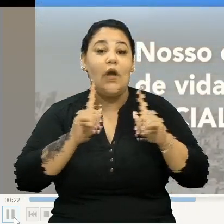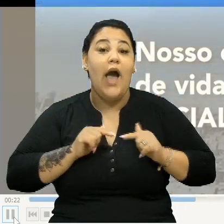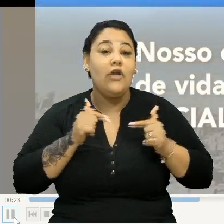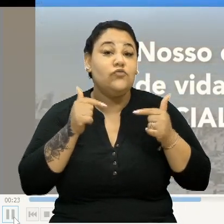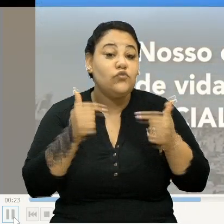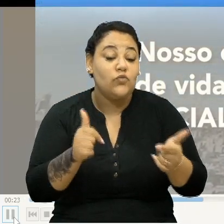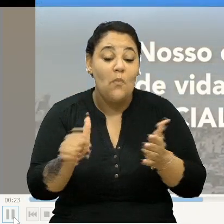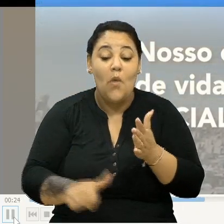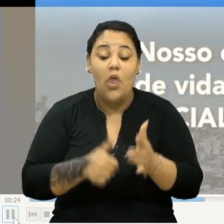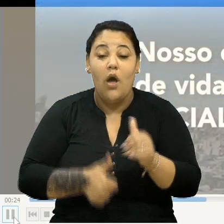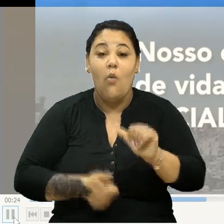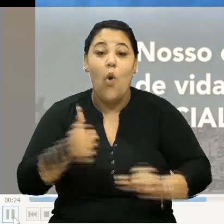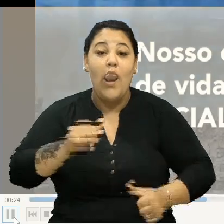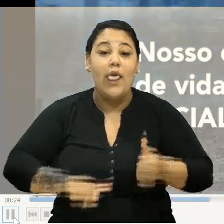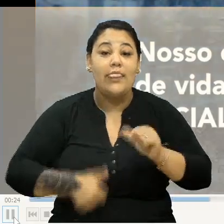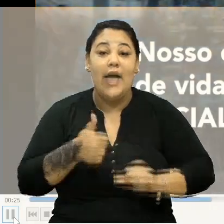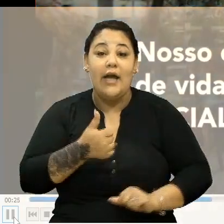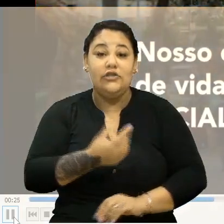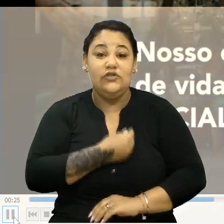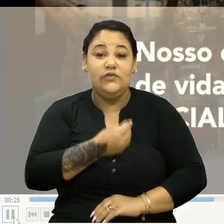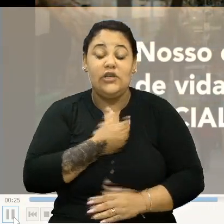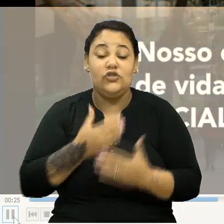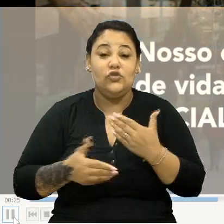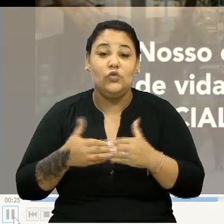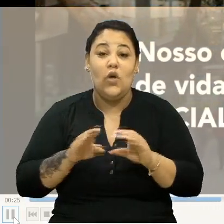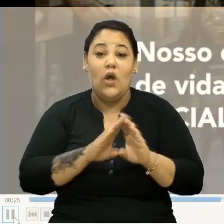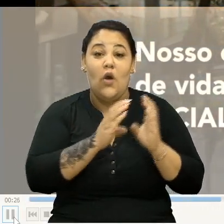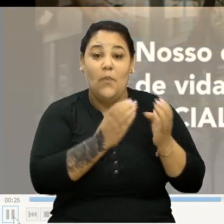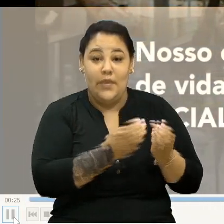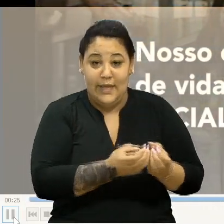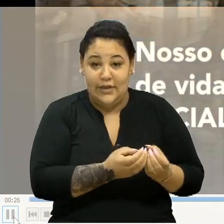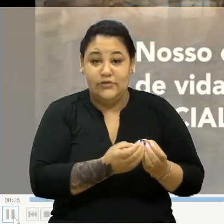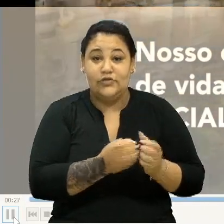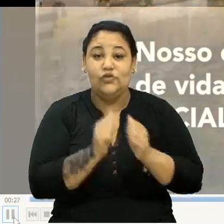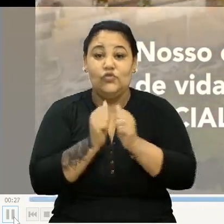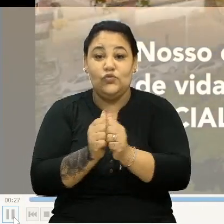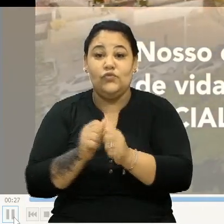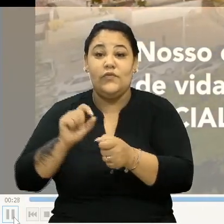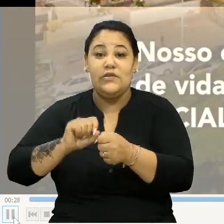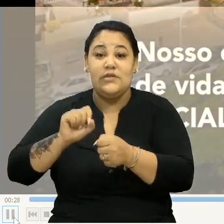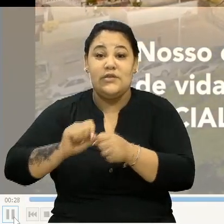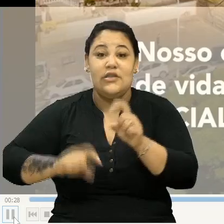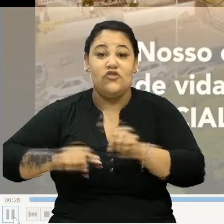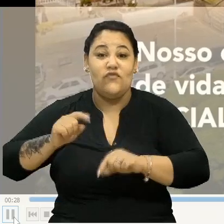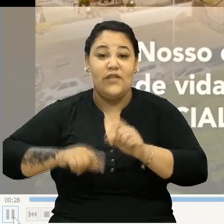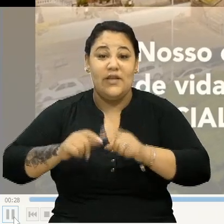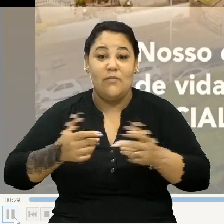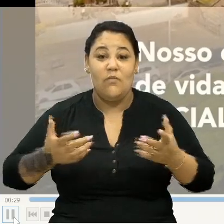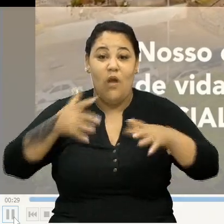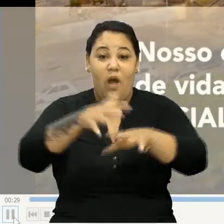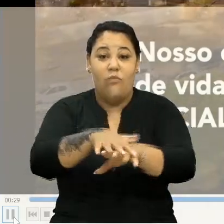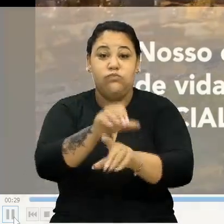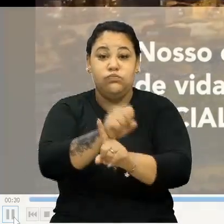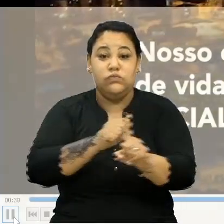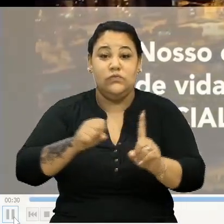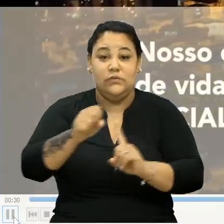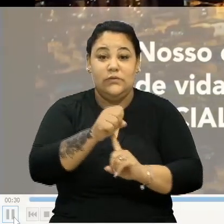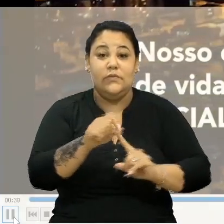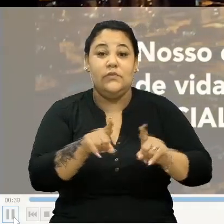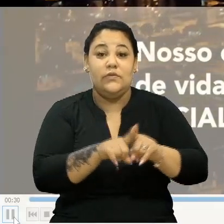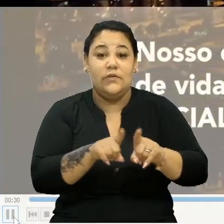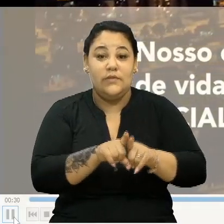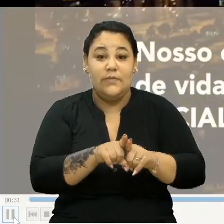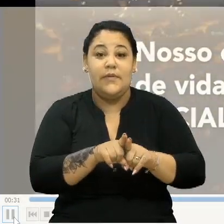a qualidade de vida da comunidade, através de atividades de inclusão social e na promoção